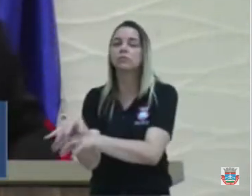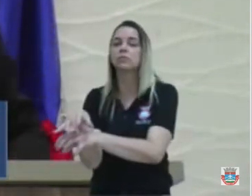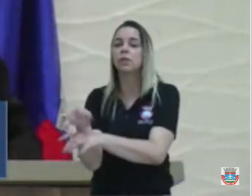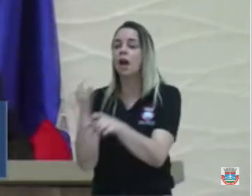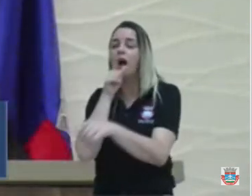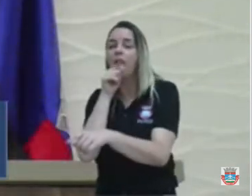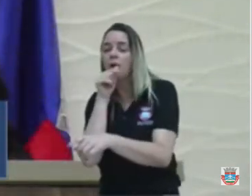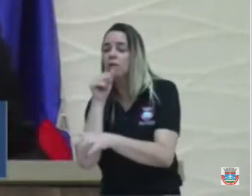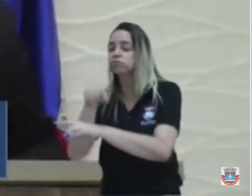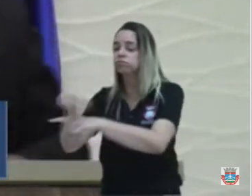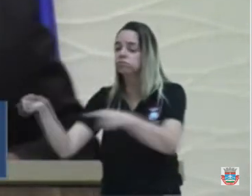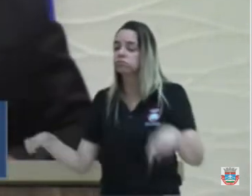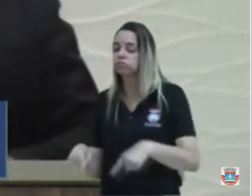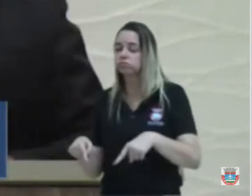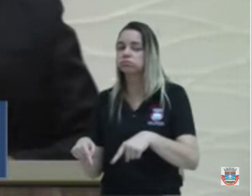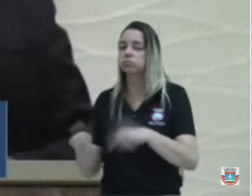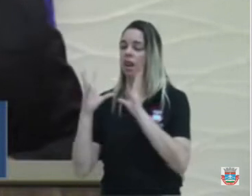Mas não está tendo.